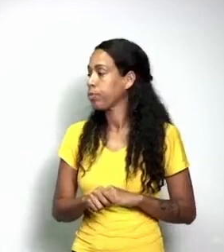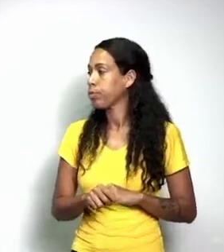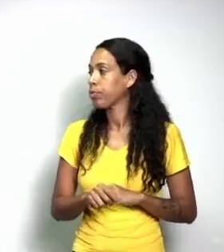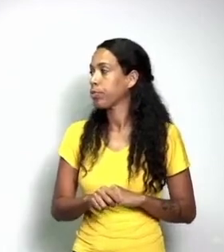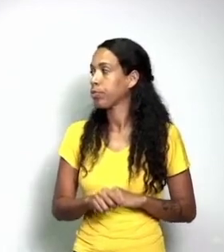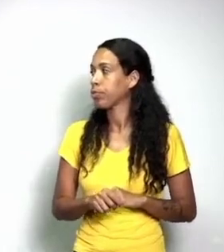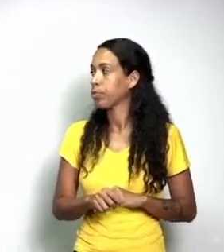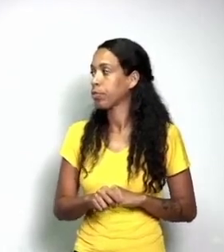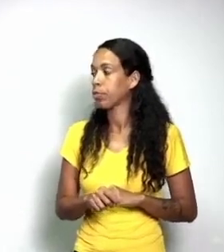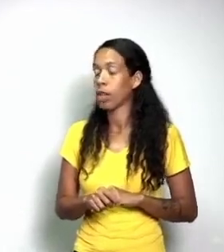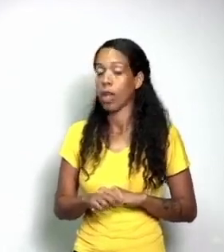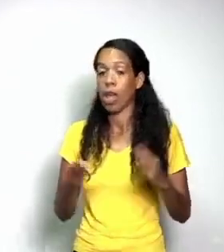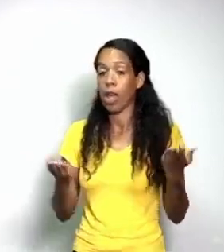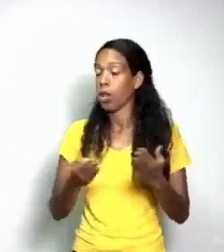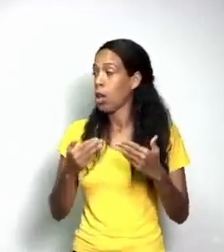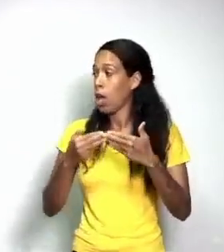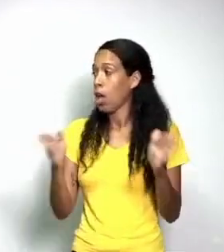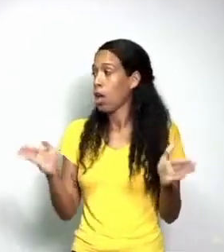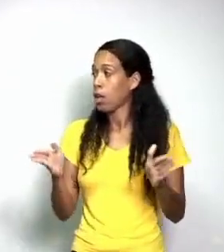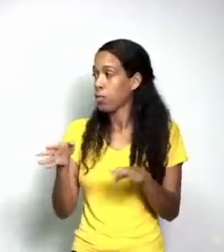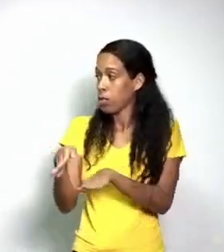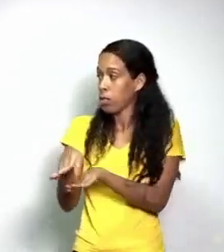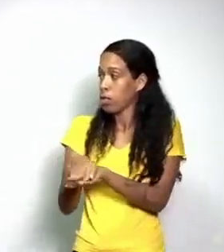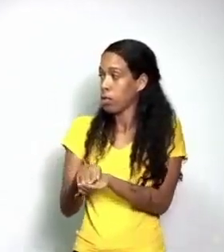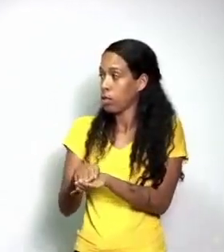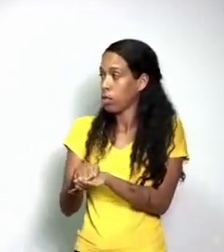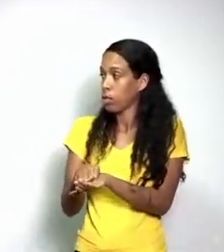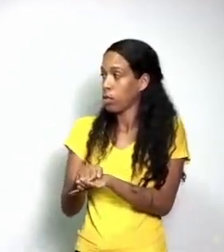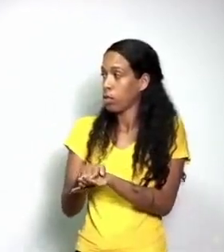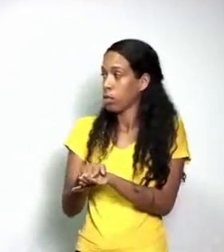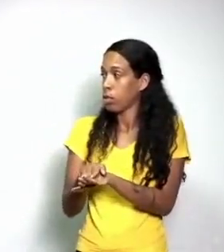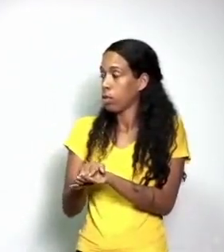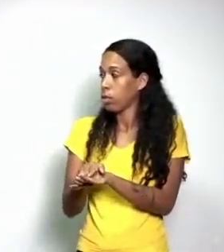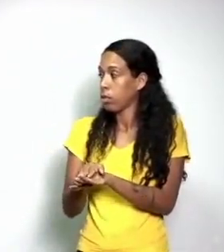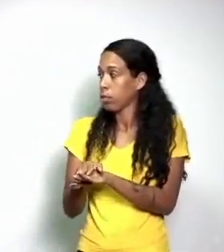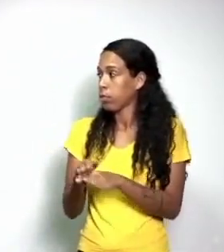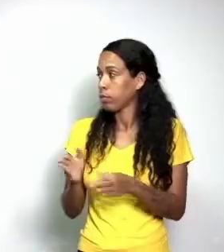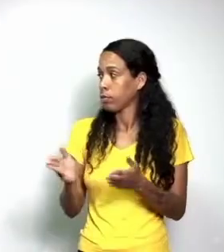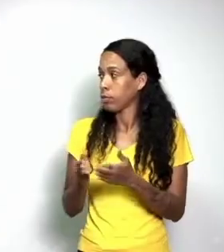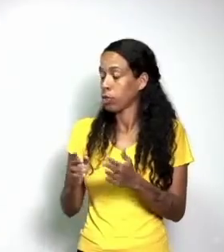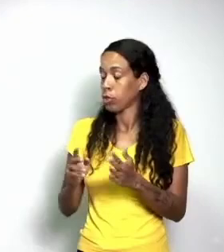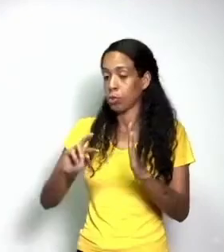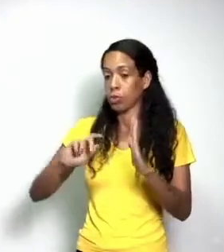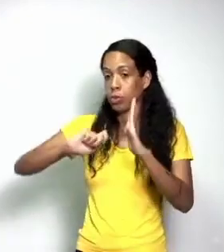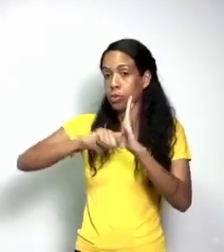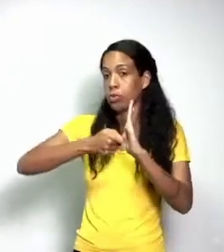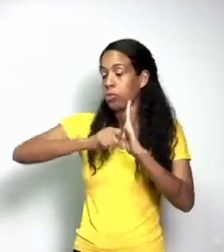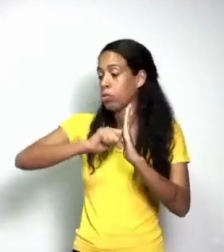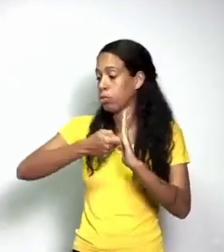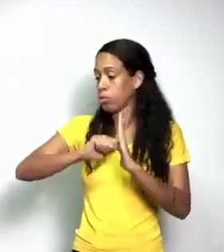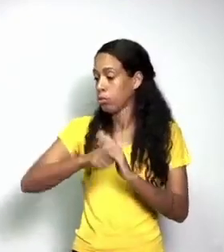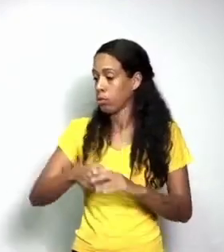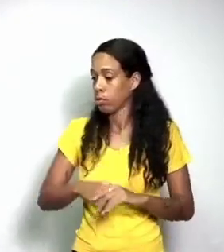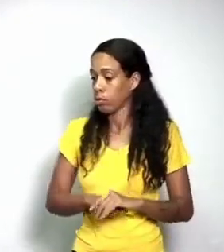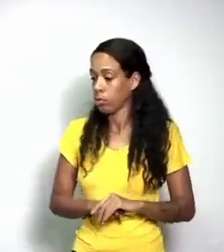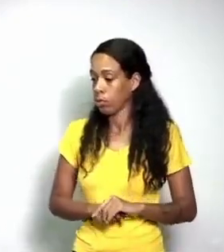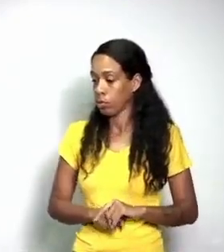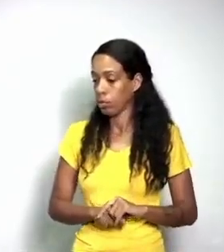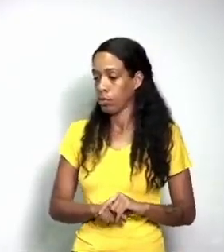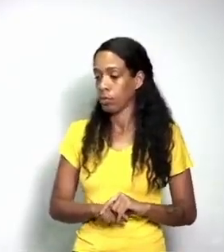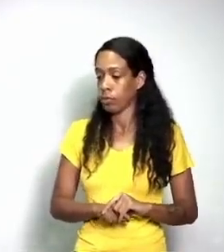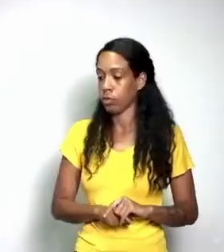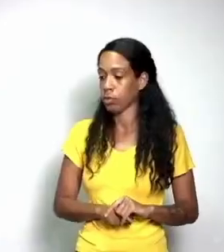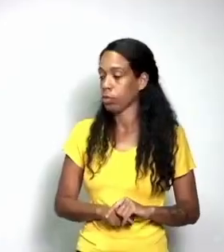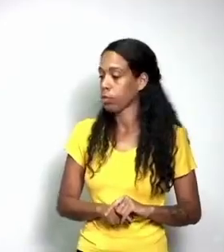Aqui a gente vai liberar a sapata do tripé e o base plate. Então, agora a gente usa a chave de fenda. Podem pegar, acho que tem duas aí em